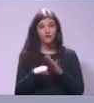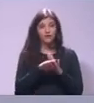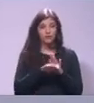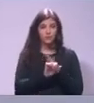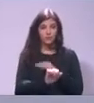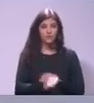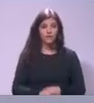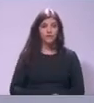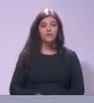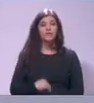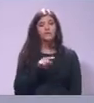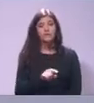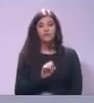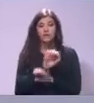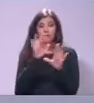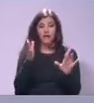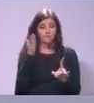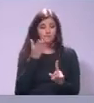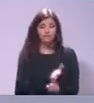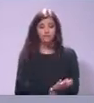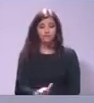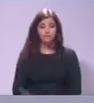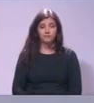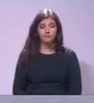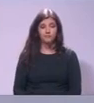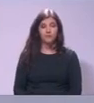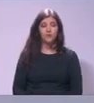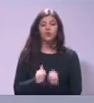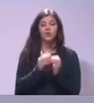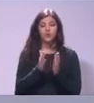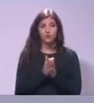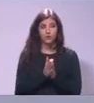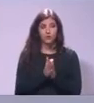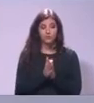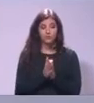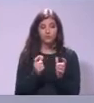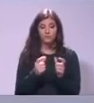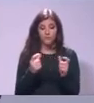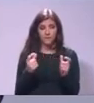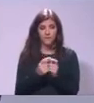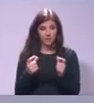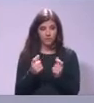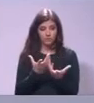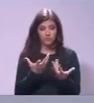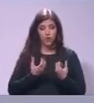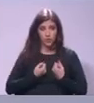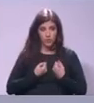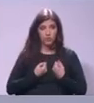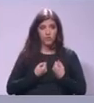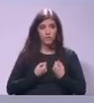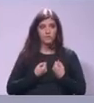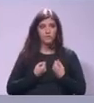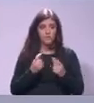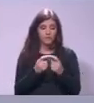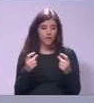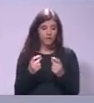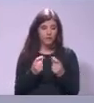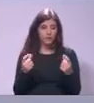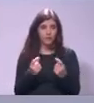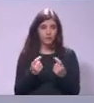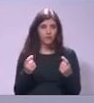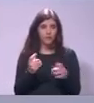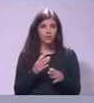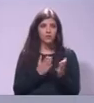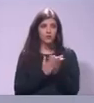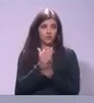é pra mim é claro e objetivo que sempre foram todos receberam todos os jogos acho que é o melhor termo que há uma